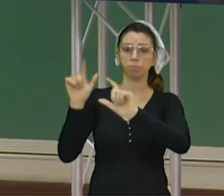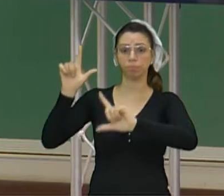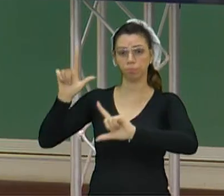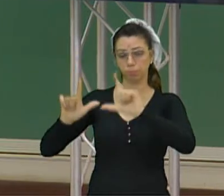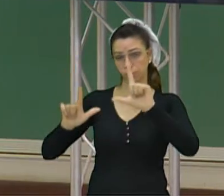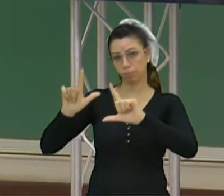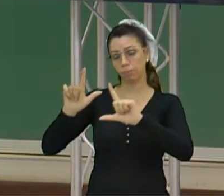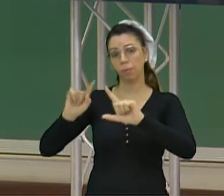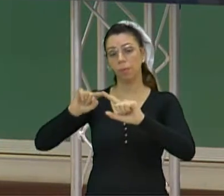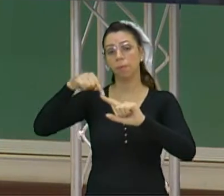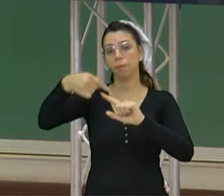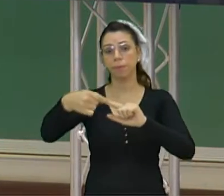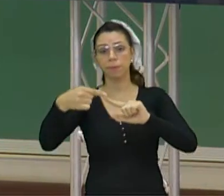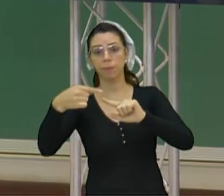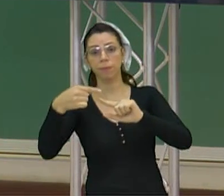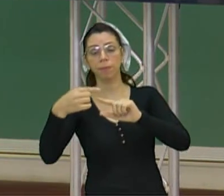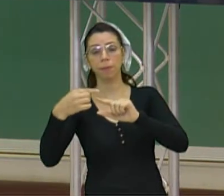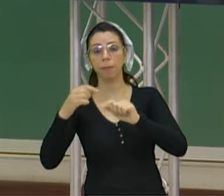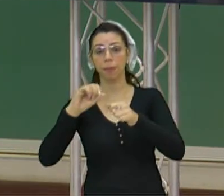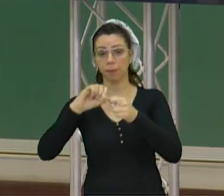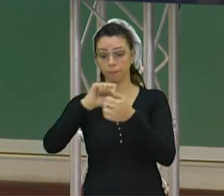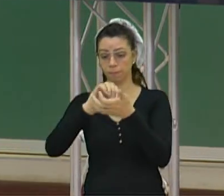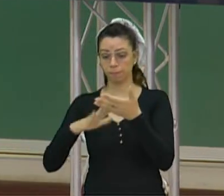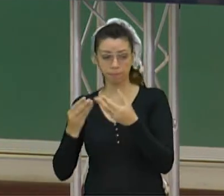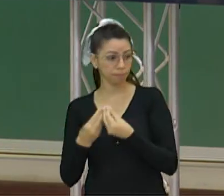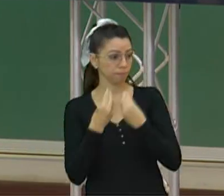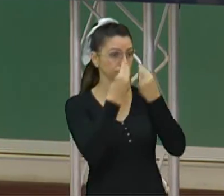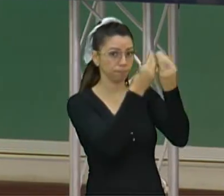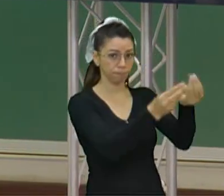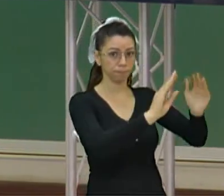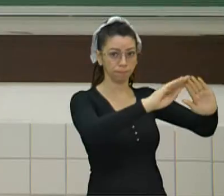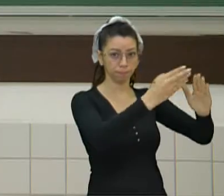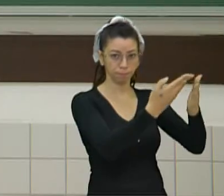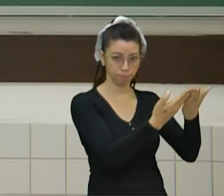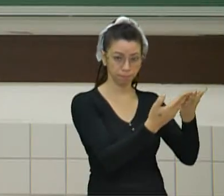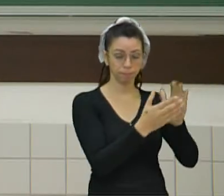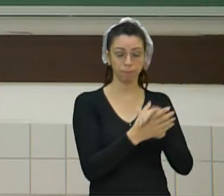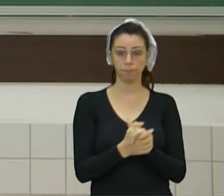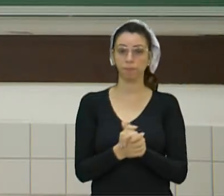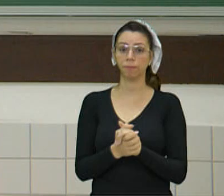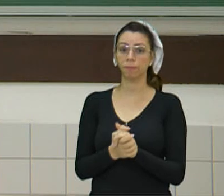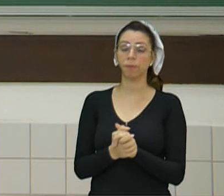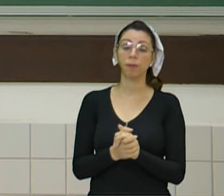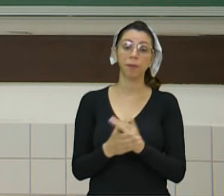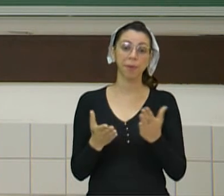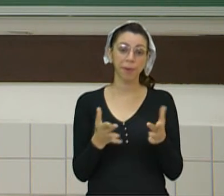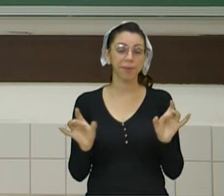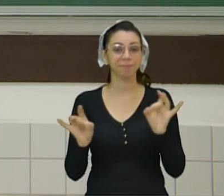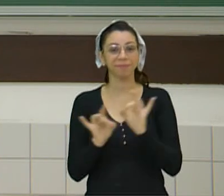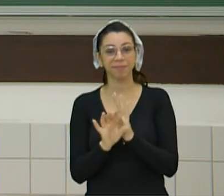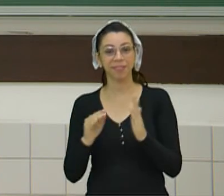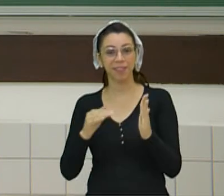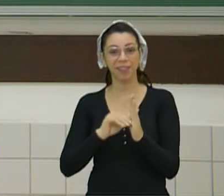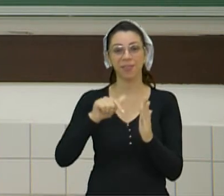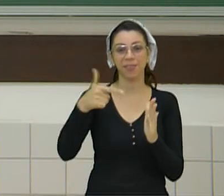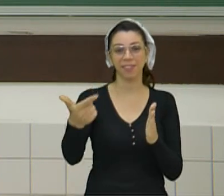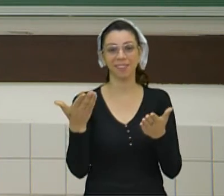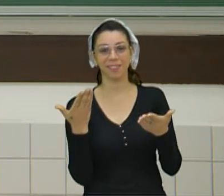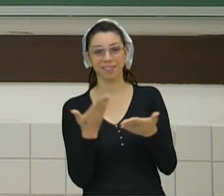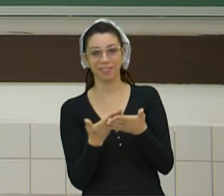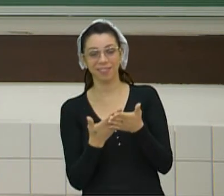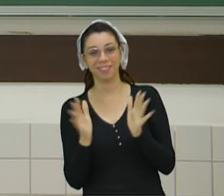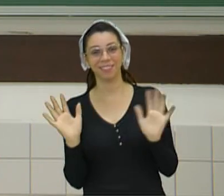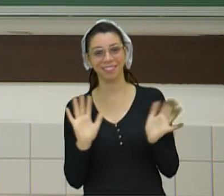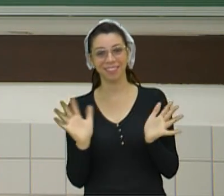e, posteriormente, devolver o material ao colégio. Feito isso, nós ficamos por aqui. Até a próxima. Tchau, tchau.